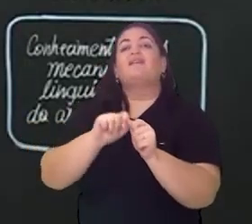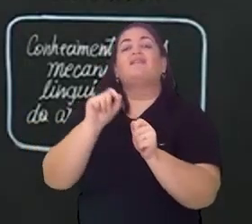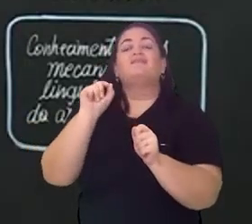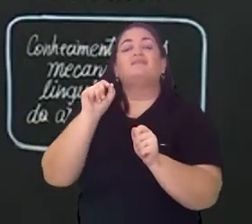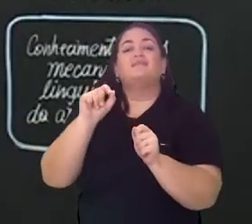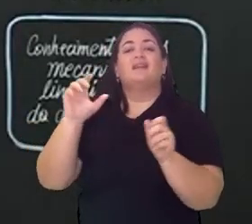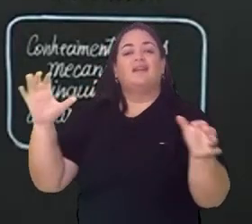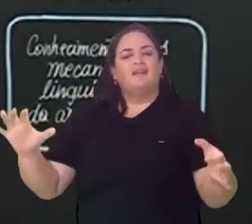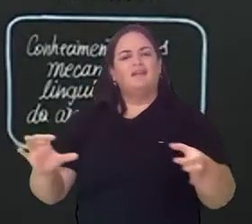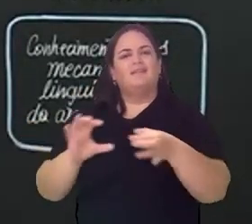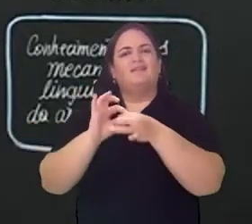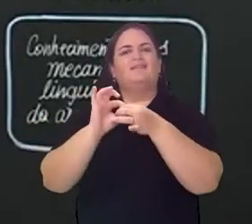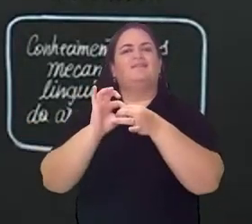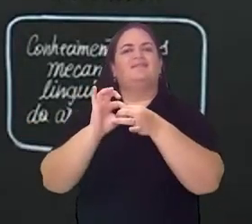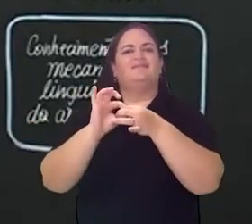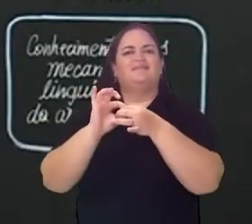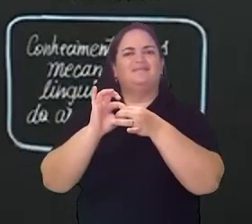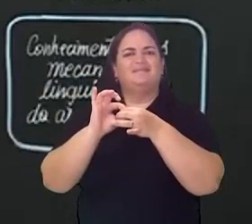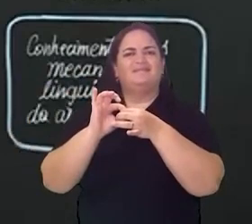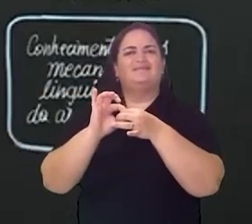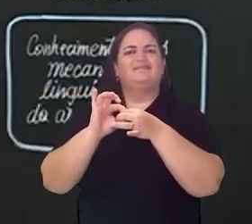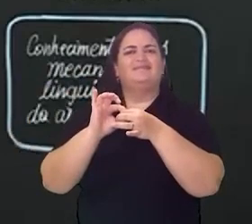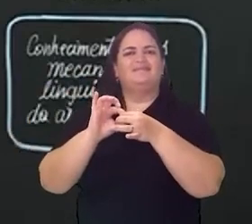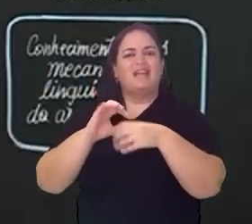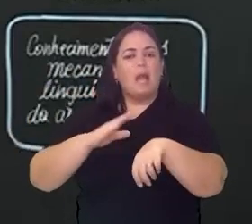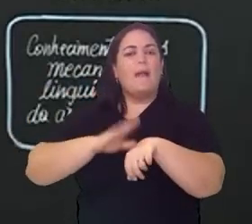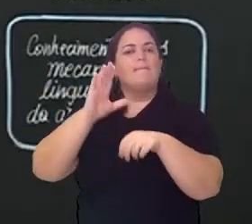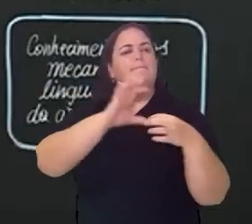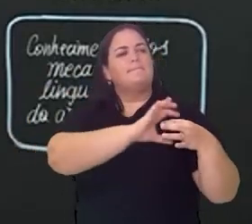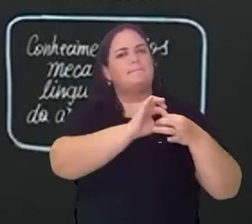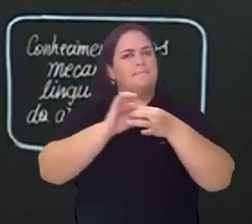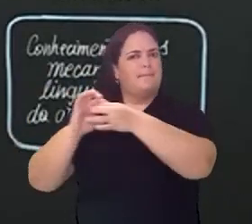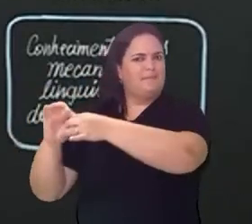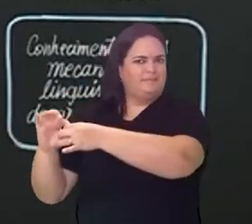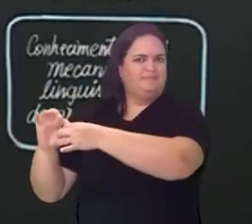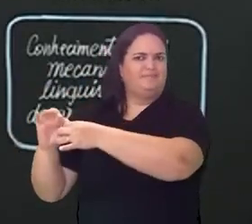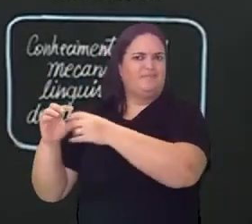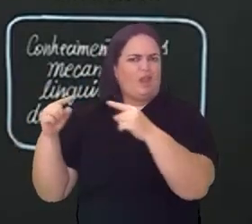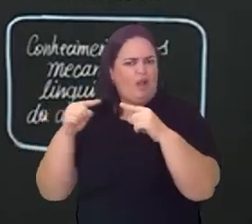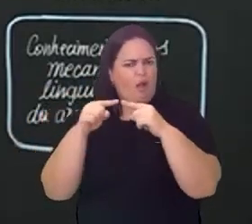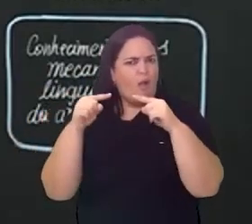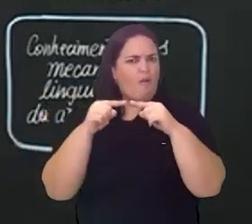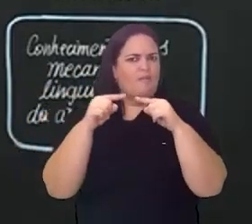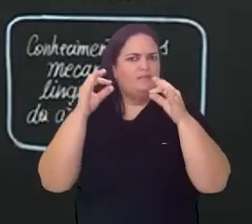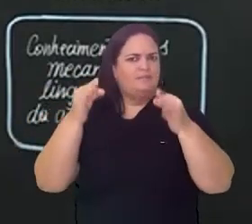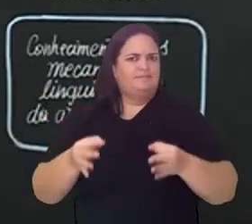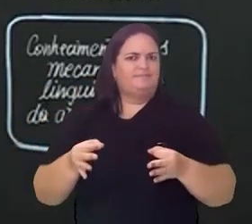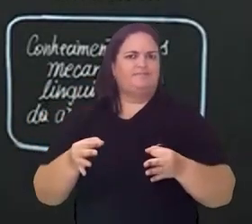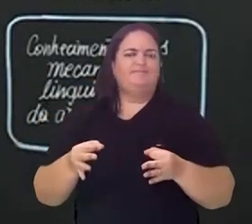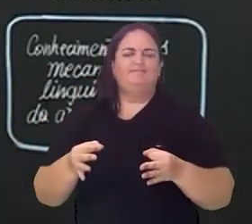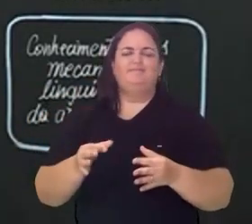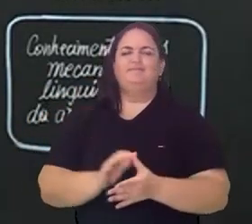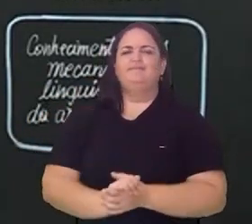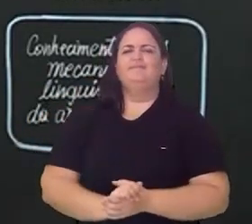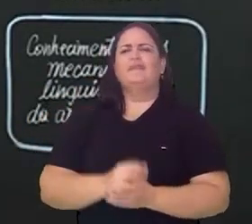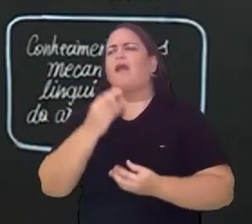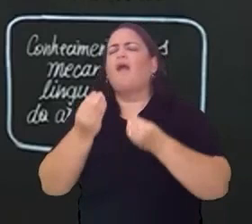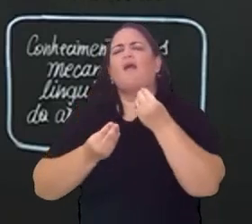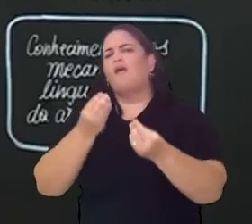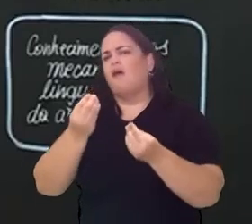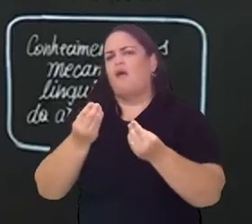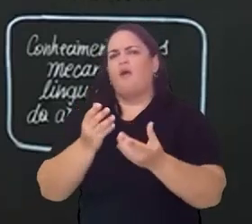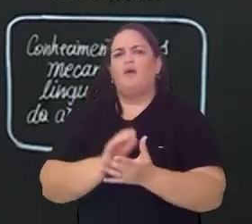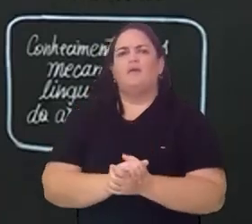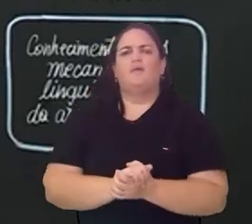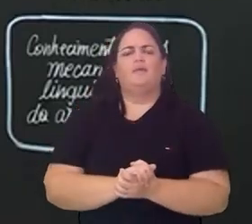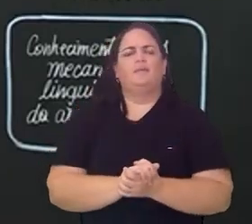conseguem unificar, tornar essas orações mais coesas, combinadas. Existem maneiras de estabelecer essa coesão.